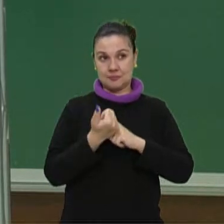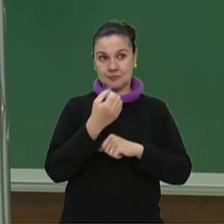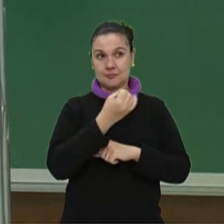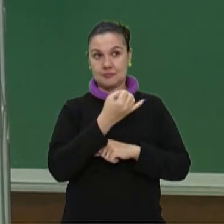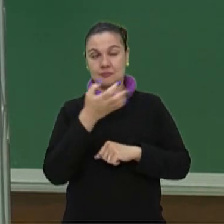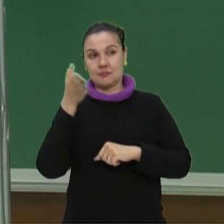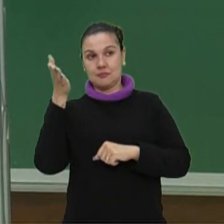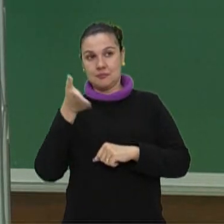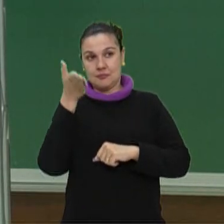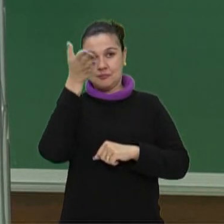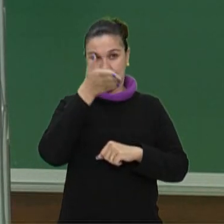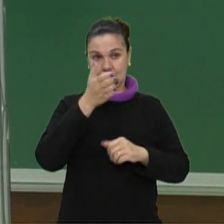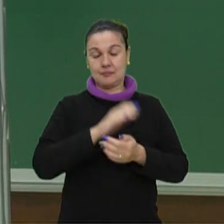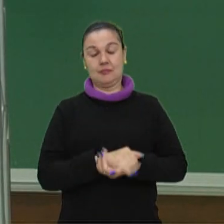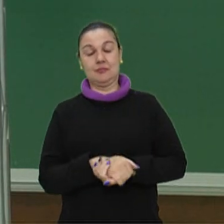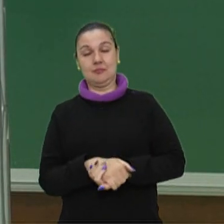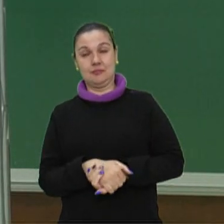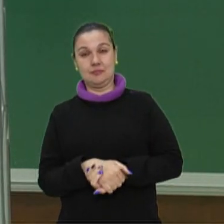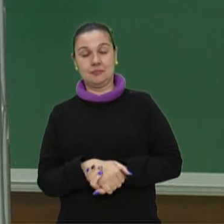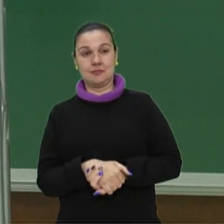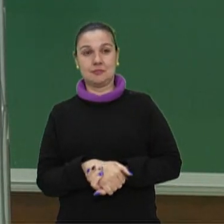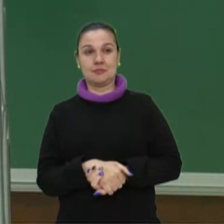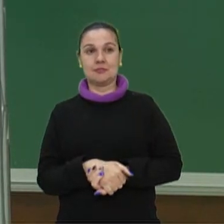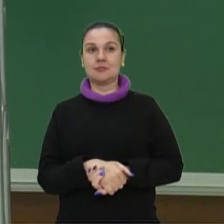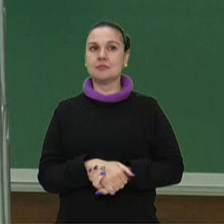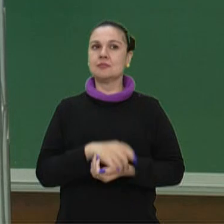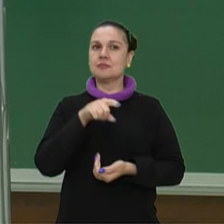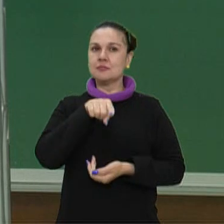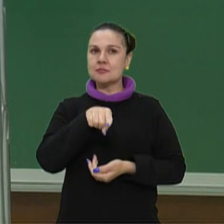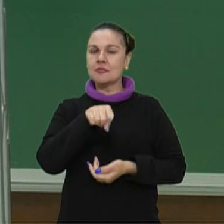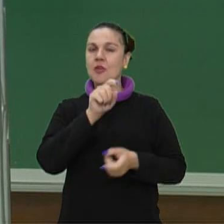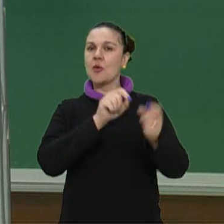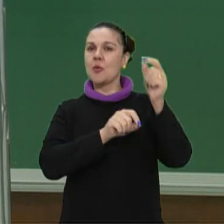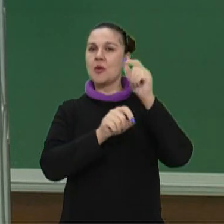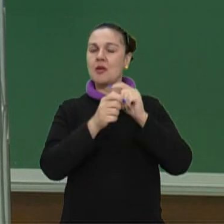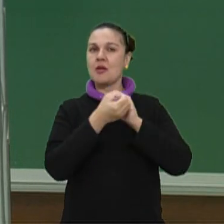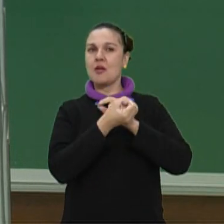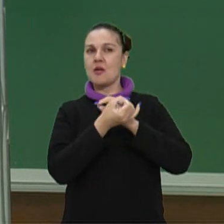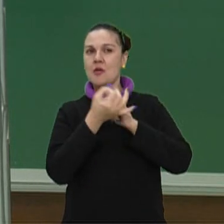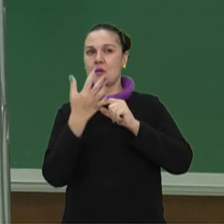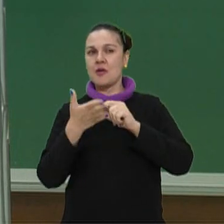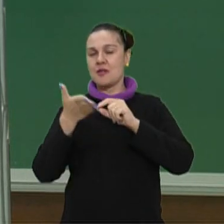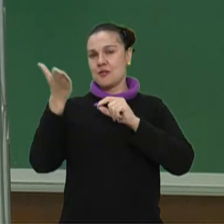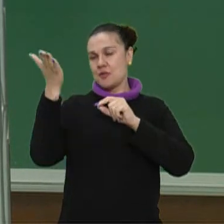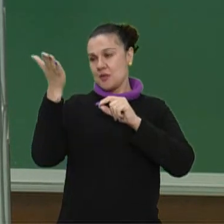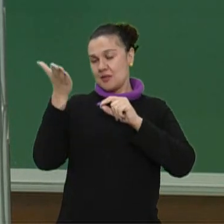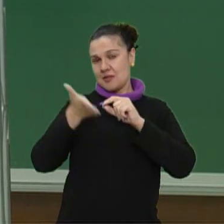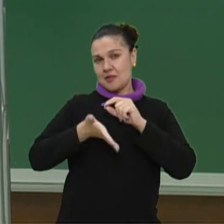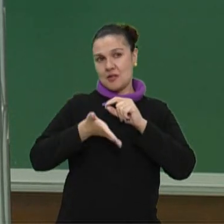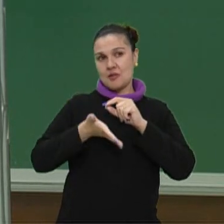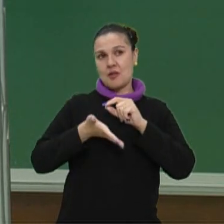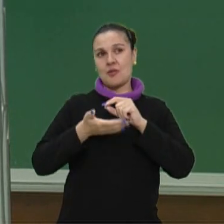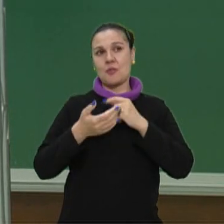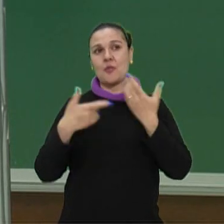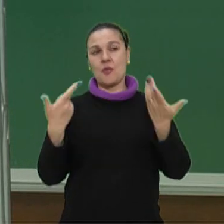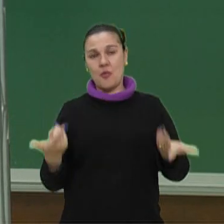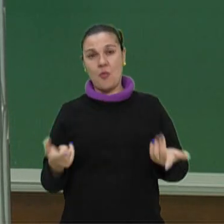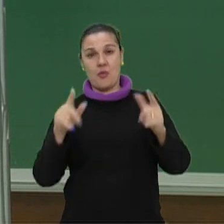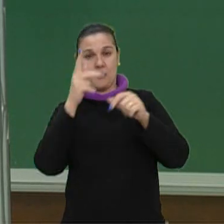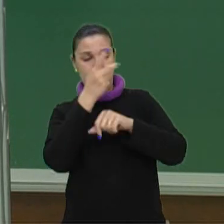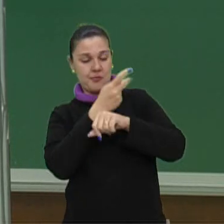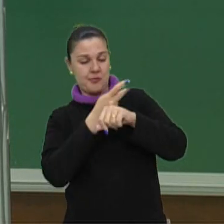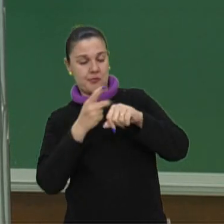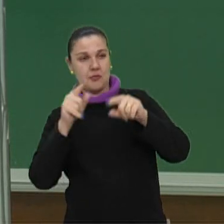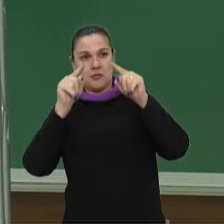de diagonais que tem o quadrado, certo? Mas aqui está dizendo o seguinte: eu quero saber qual é o polígono,